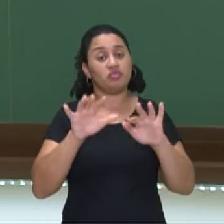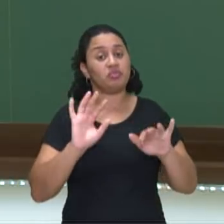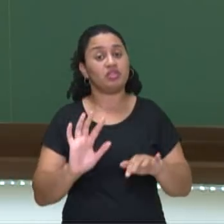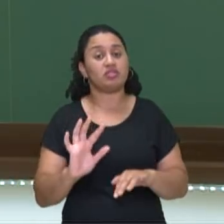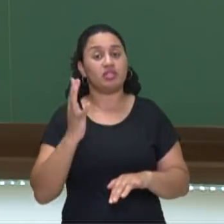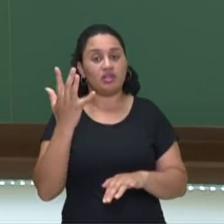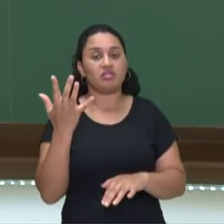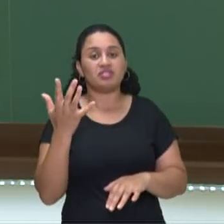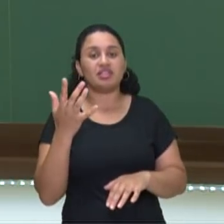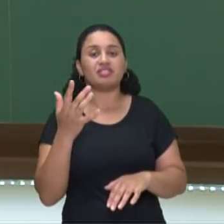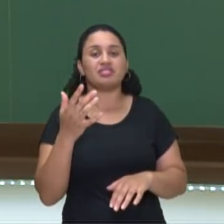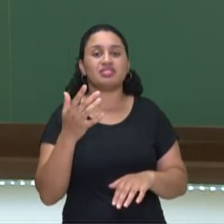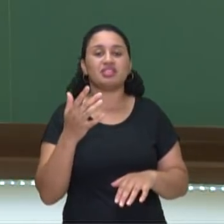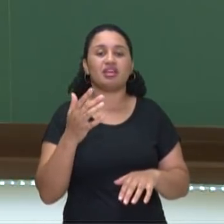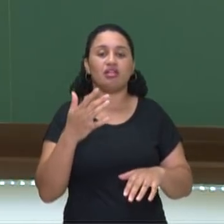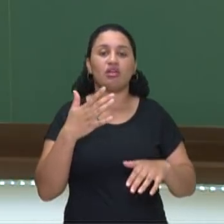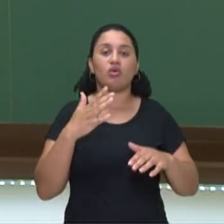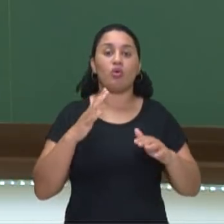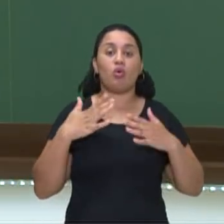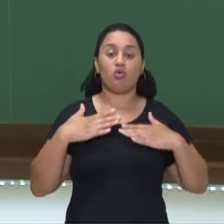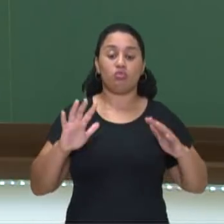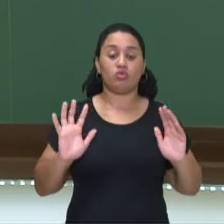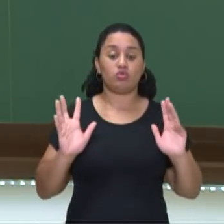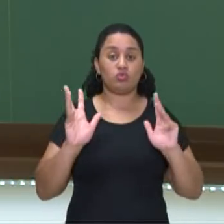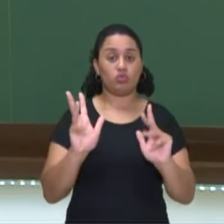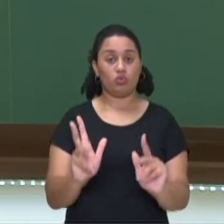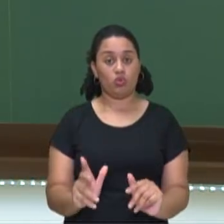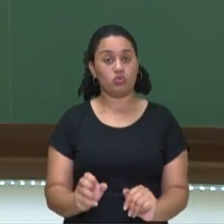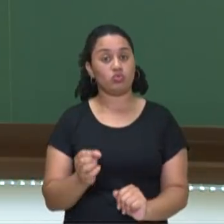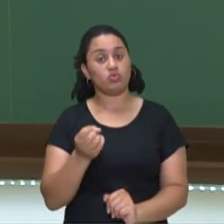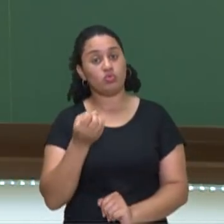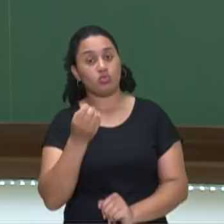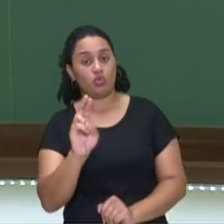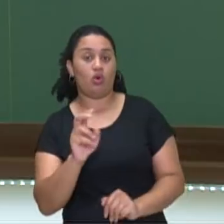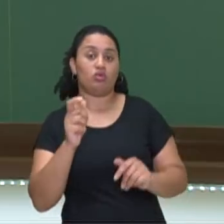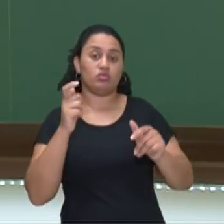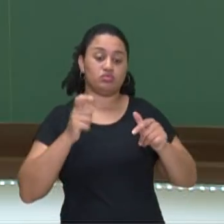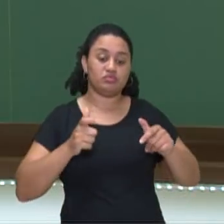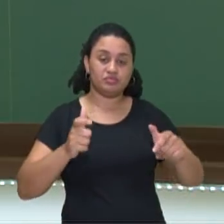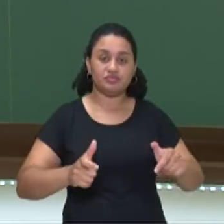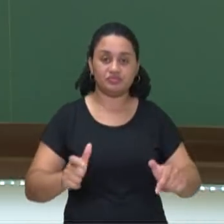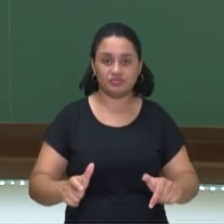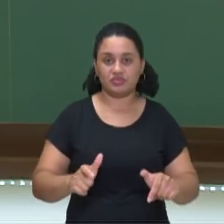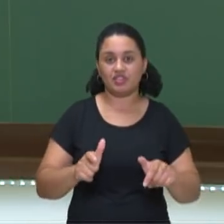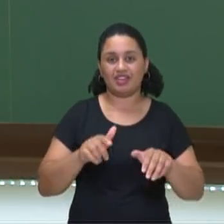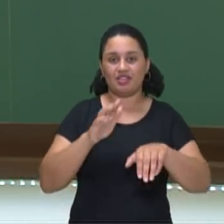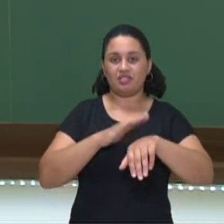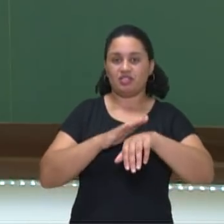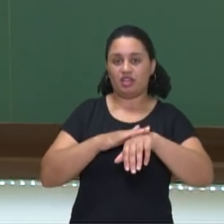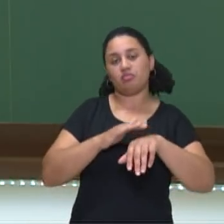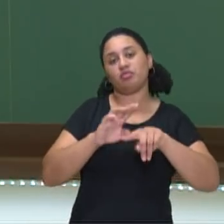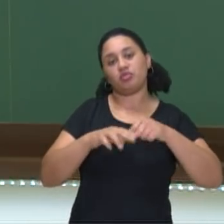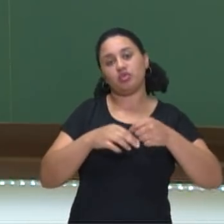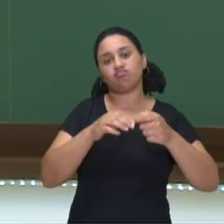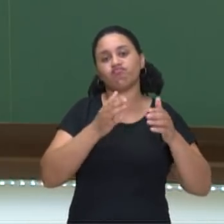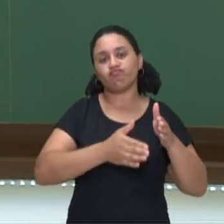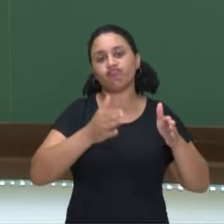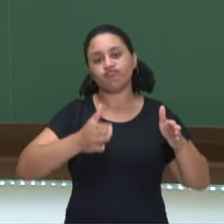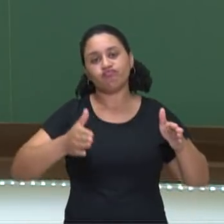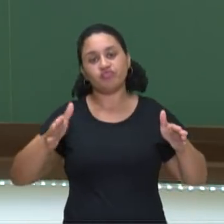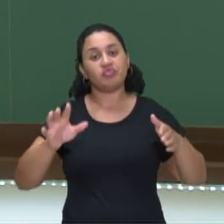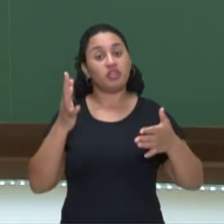acontecer em uma parte do nosso corpo, num determinado tempo, num determinado ritmo